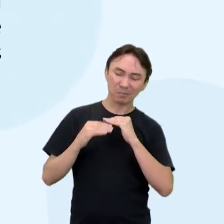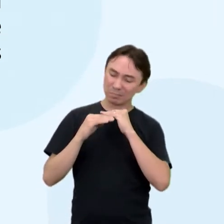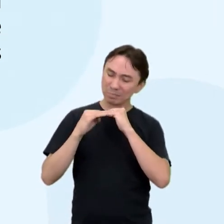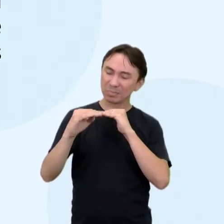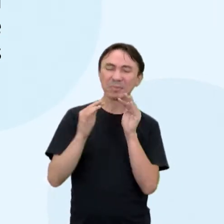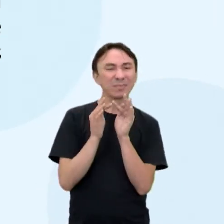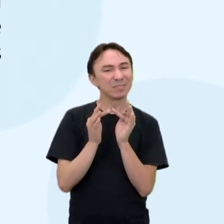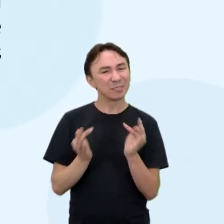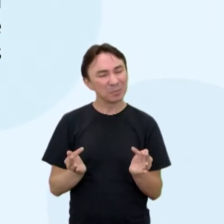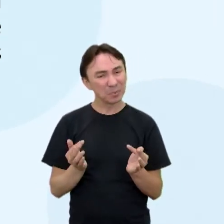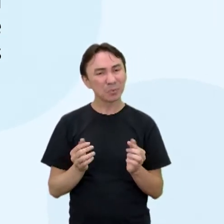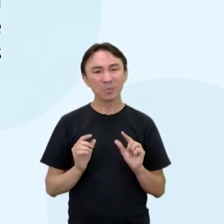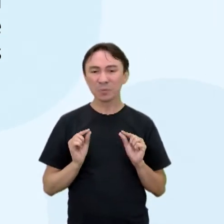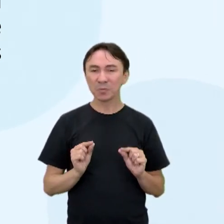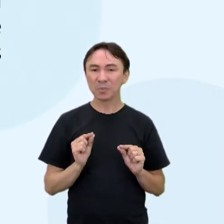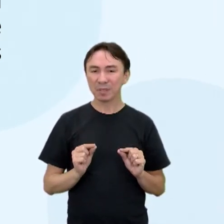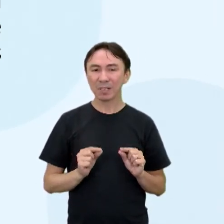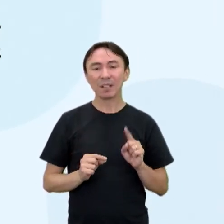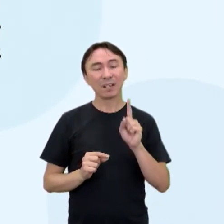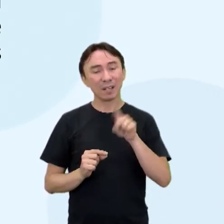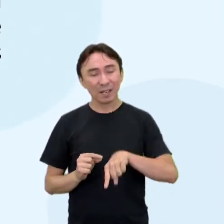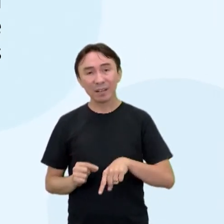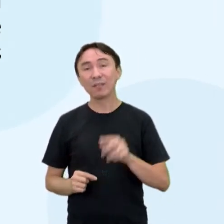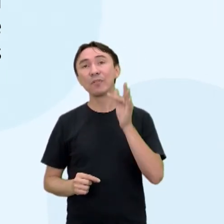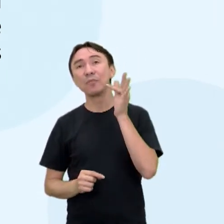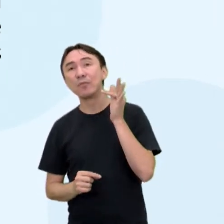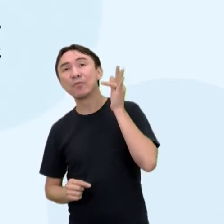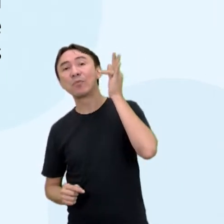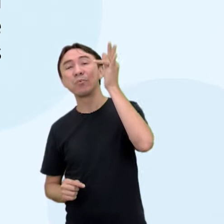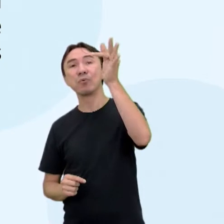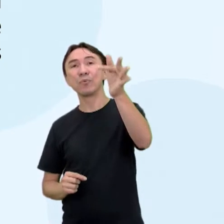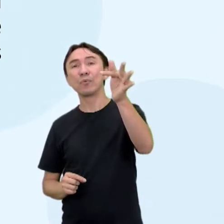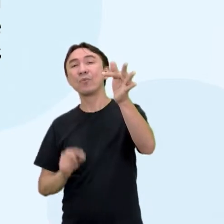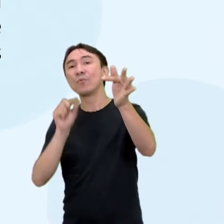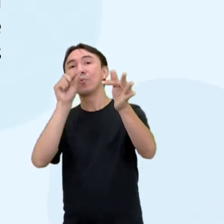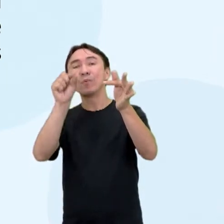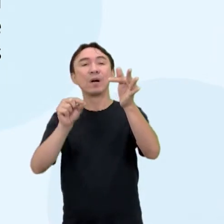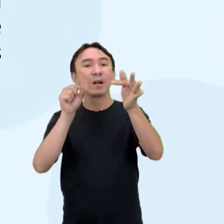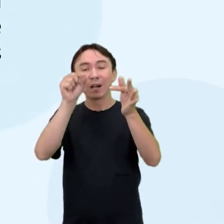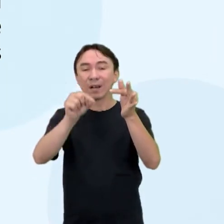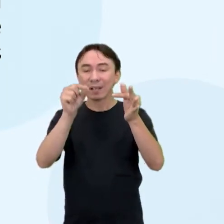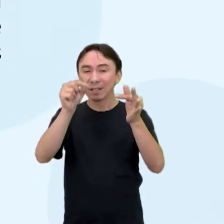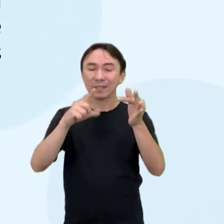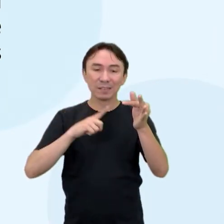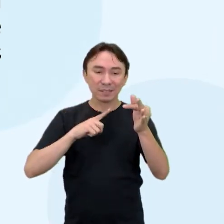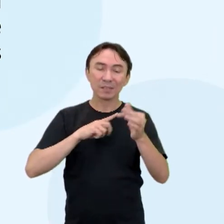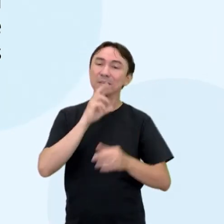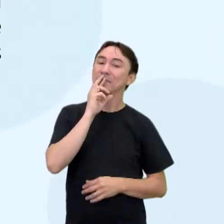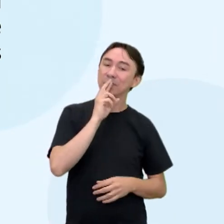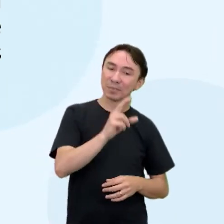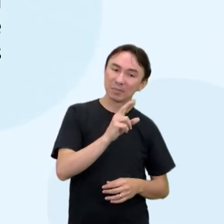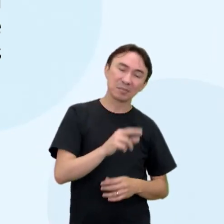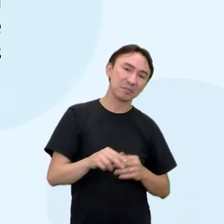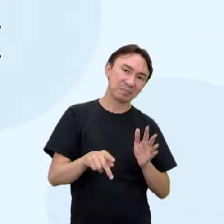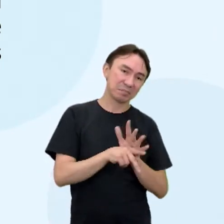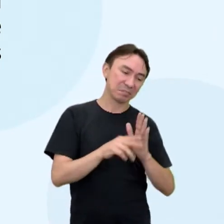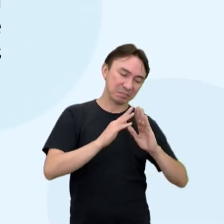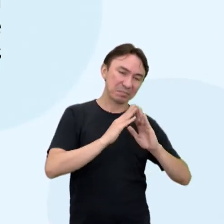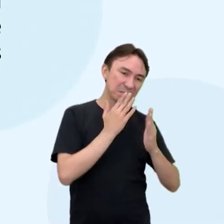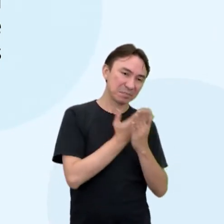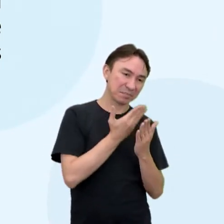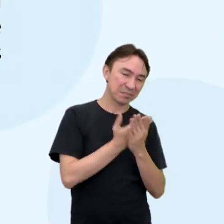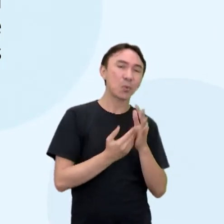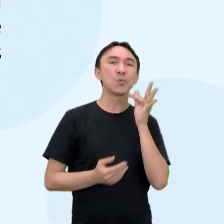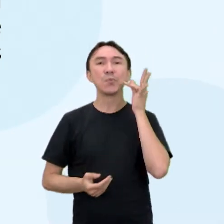possibilitará projetar resultados futuros para a escola, especificamente o foco da escola, né, no trabalho, acontece